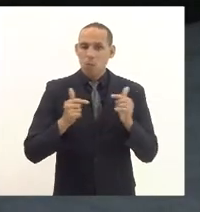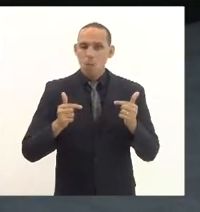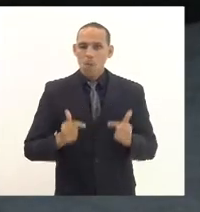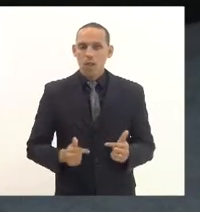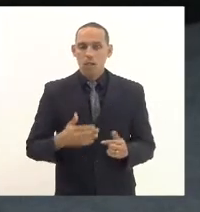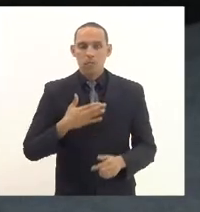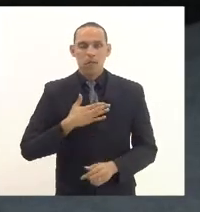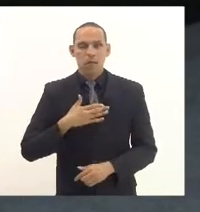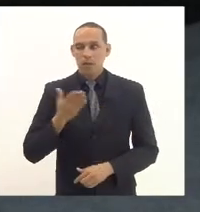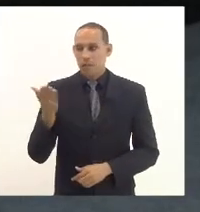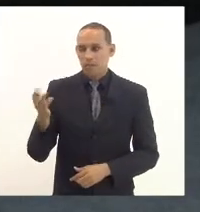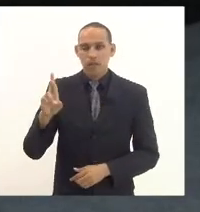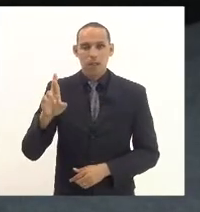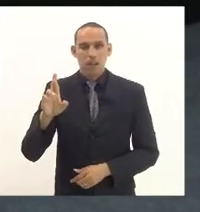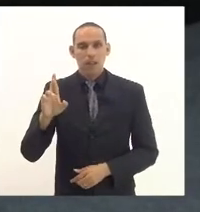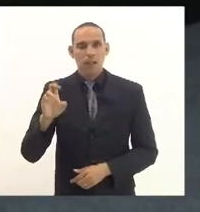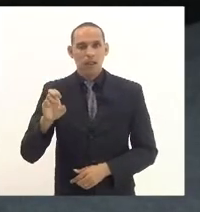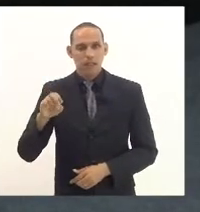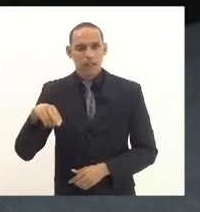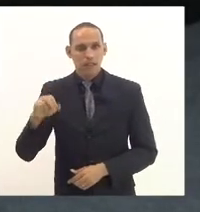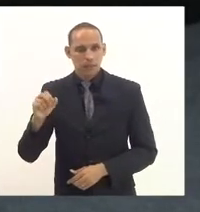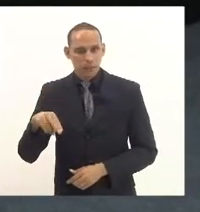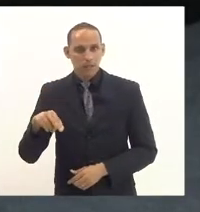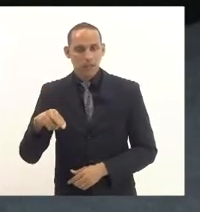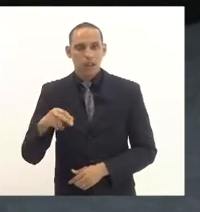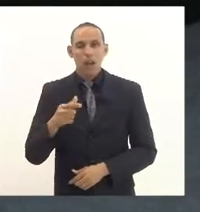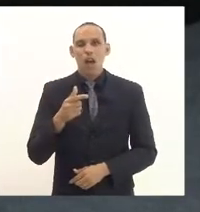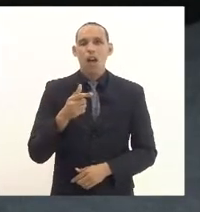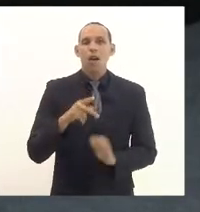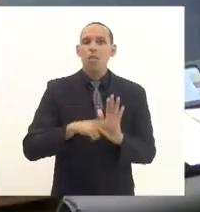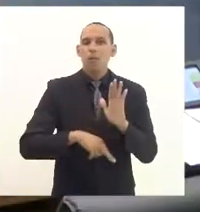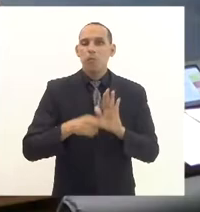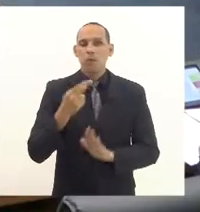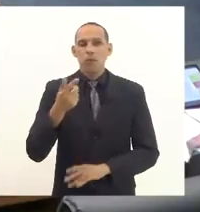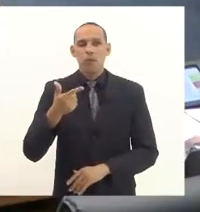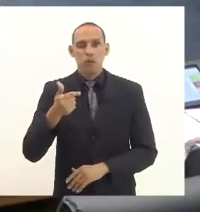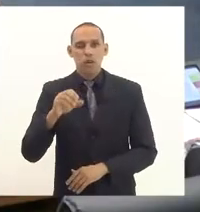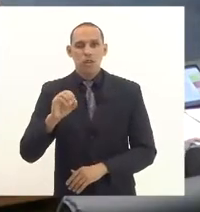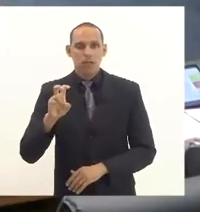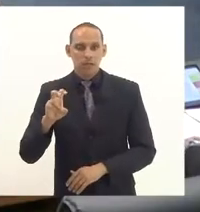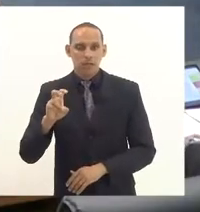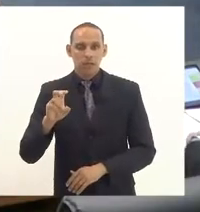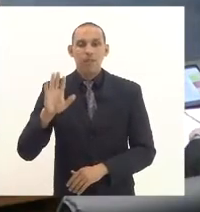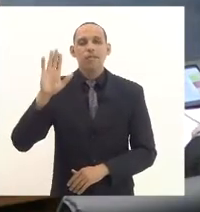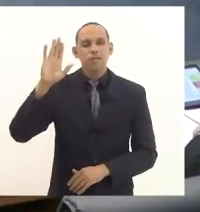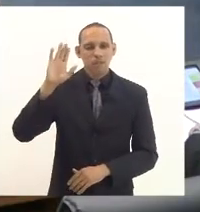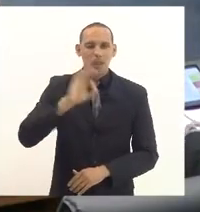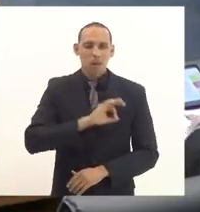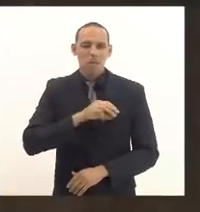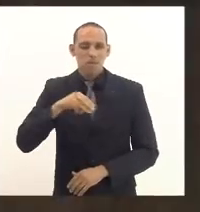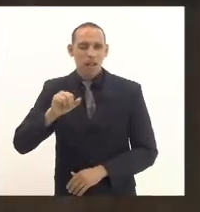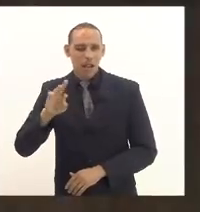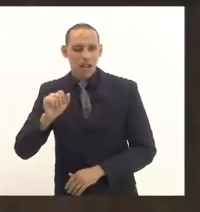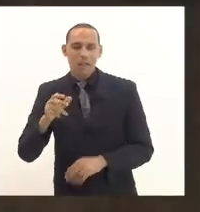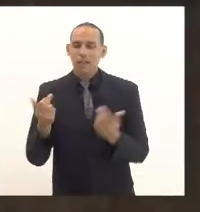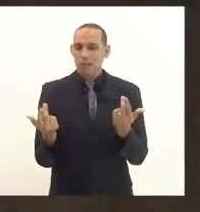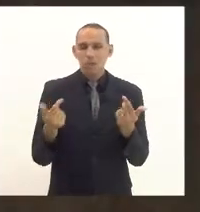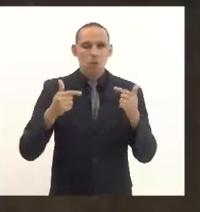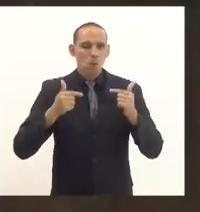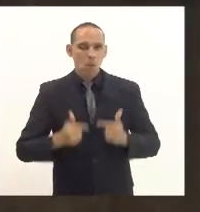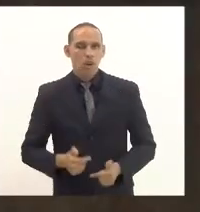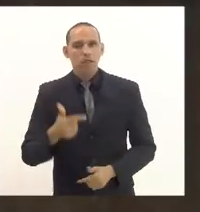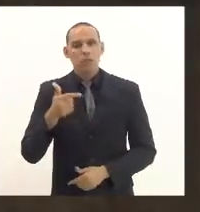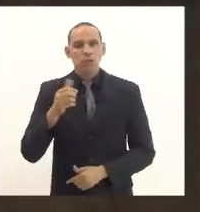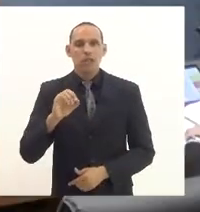minha e do Ferreirinha. No 1205 de 22. Marta Rocha, no mesmo sentido, abstenção 1205.